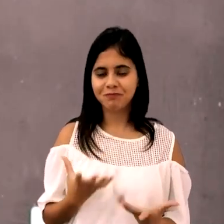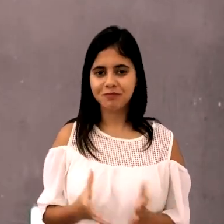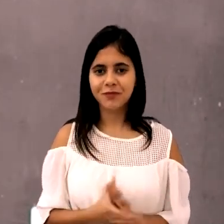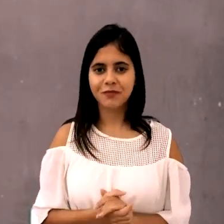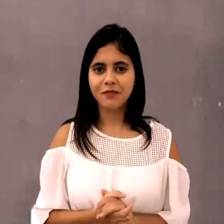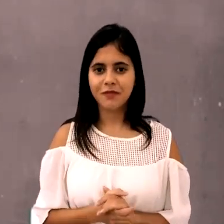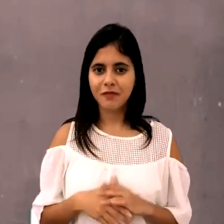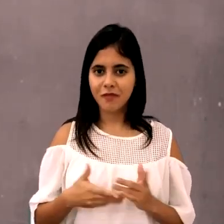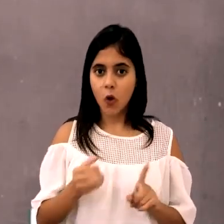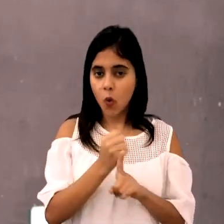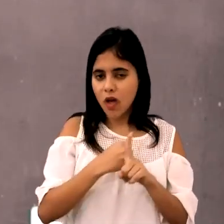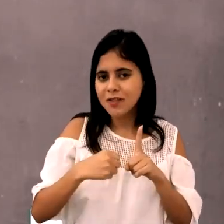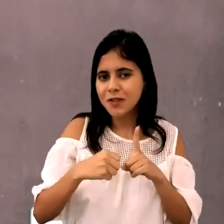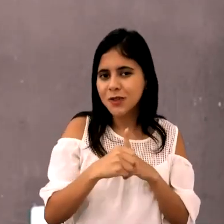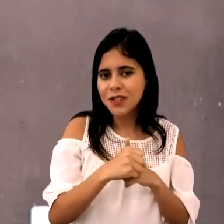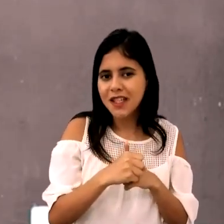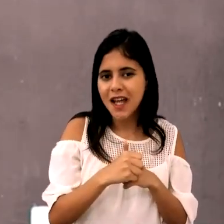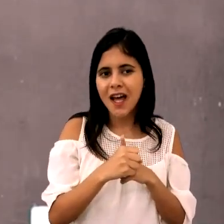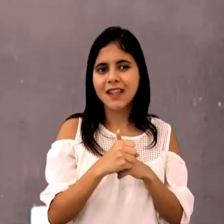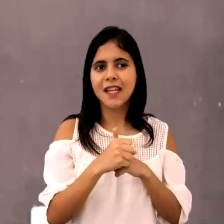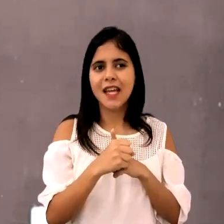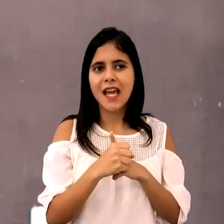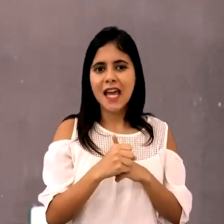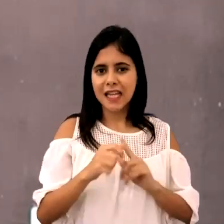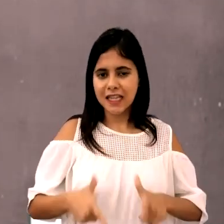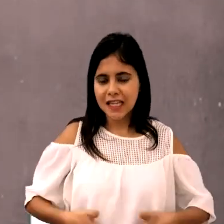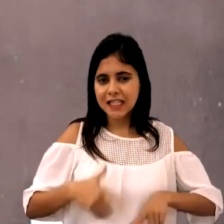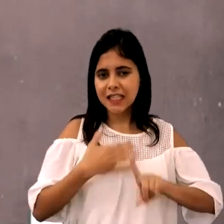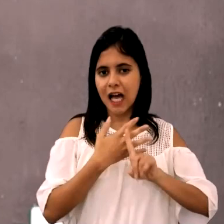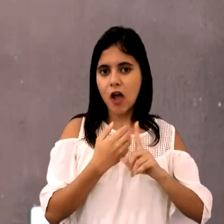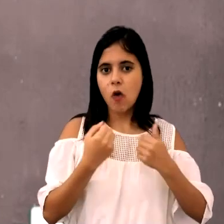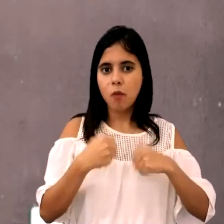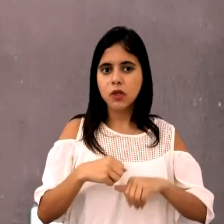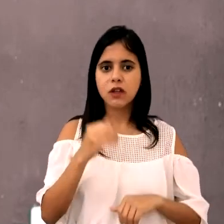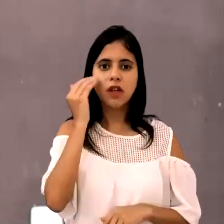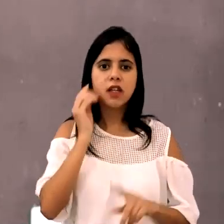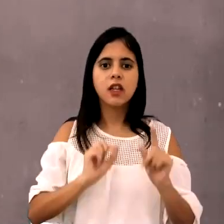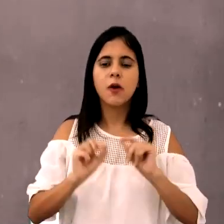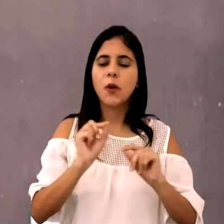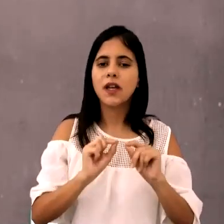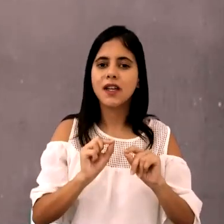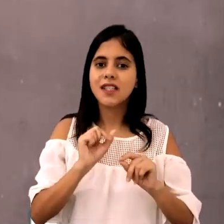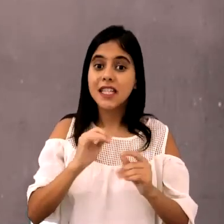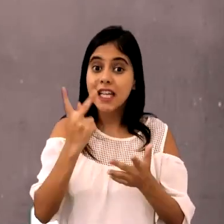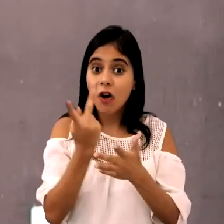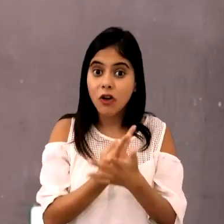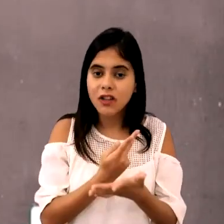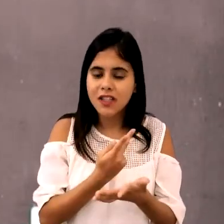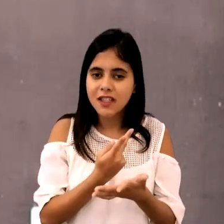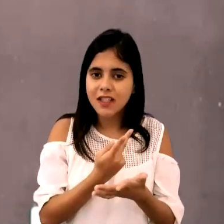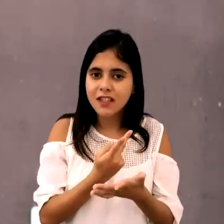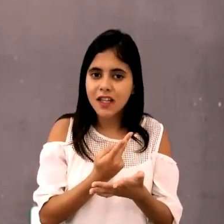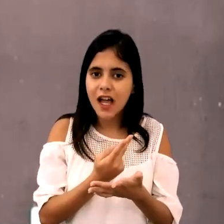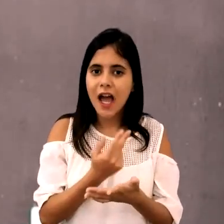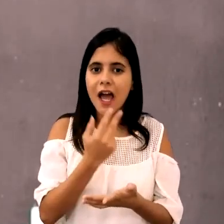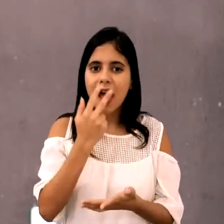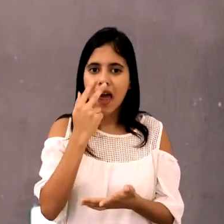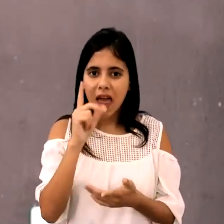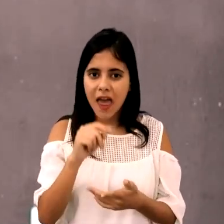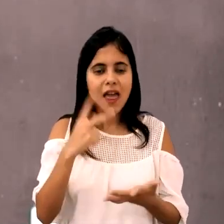Isso, dentro da sociedade de Israel, poderia caracterizar depois, se acontecesse alguma coisa aqui, poderia ser caracterizado um